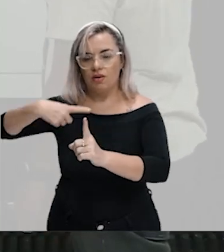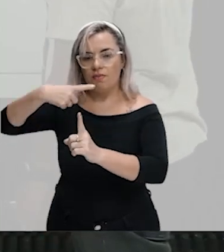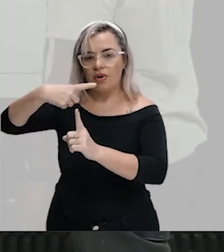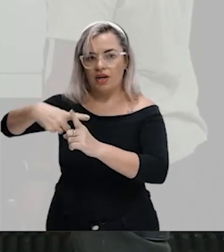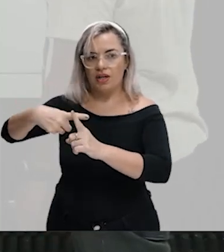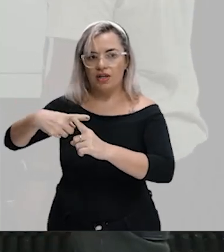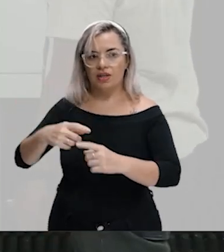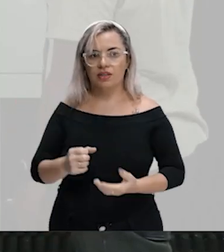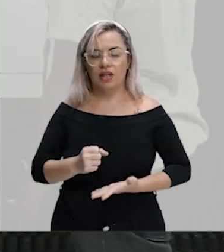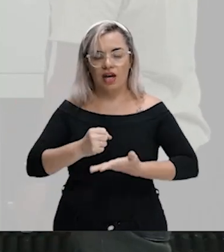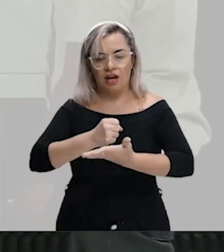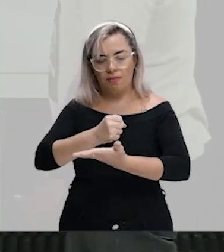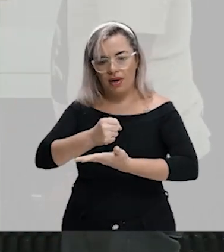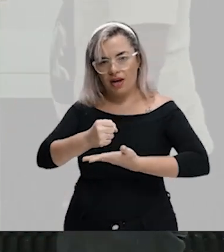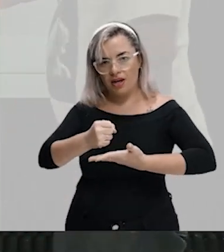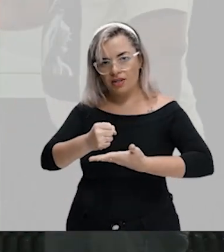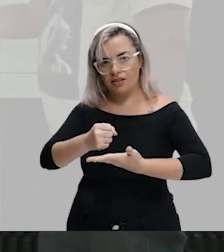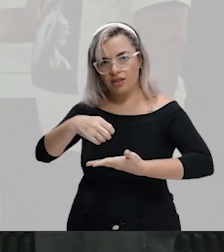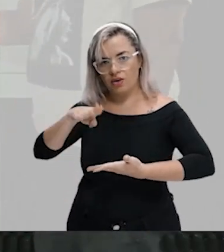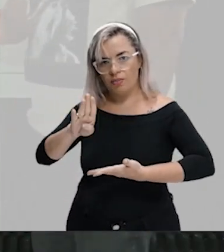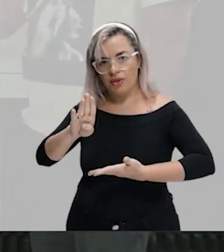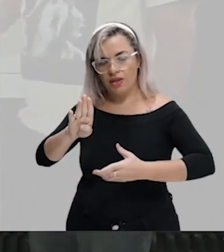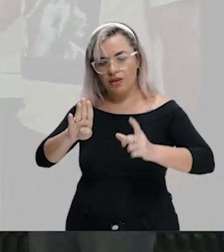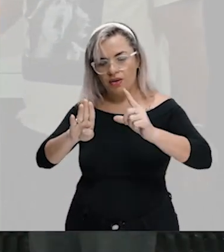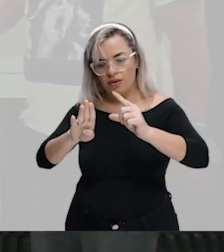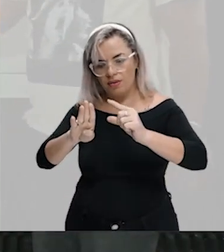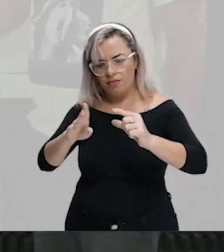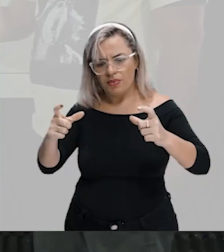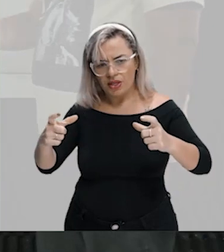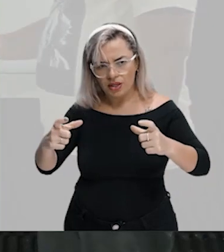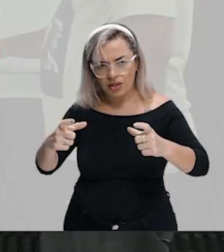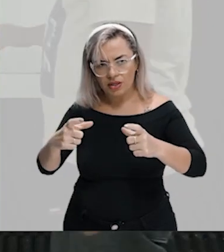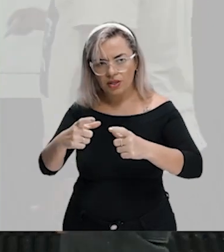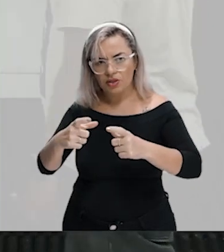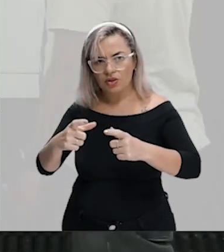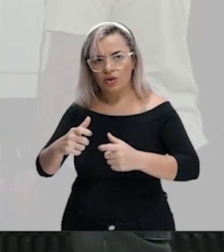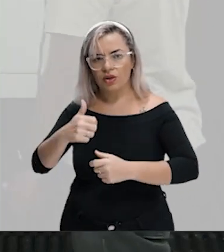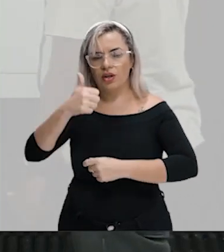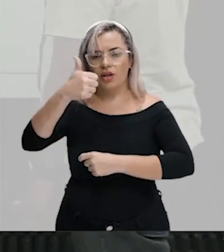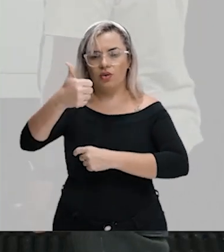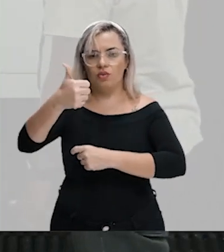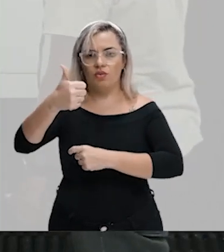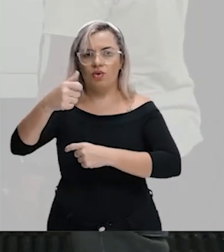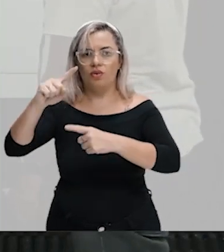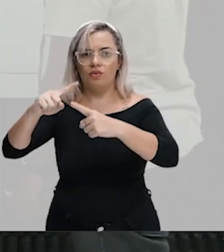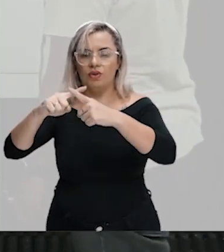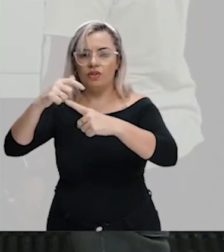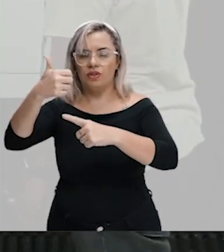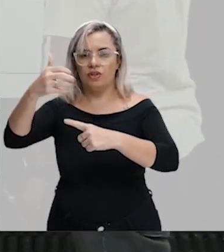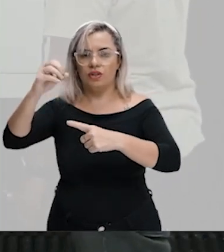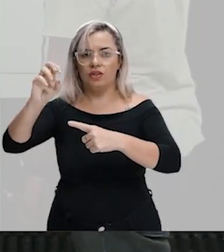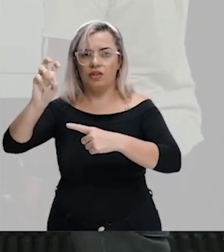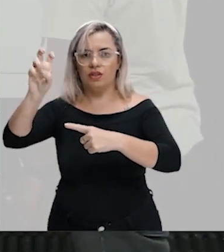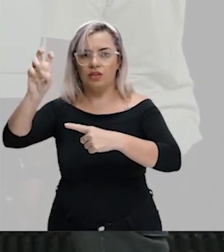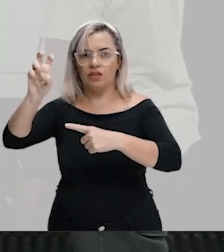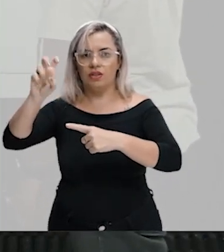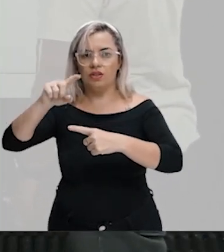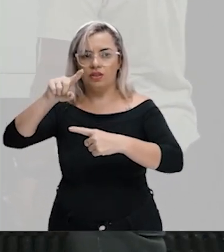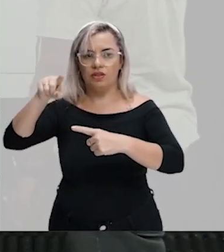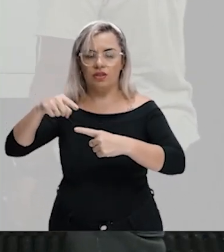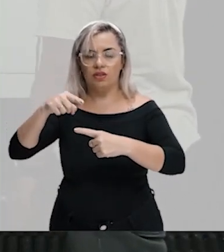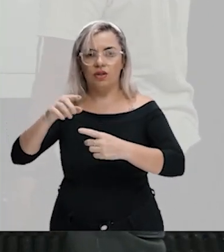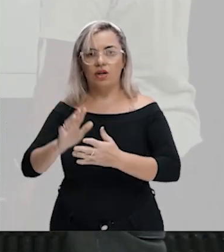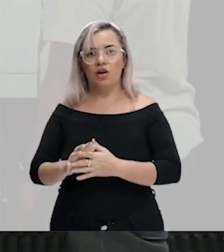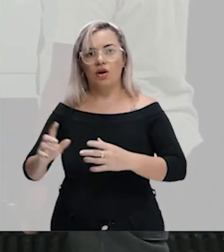né, isso multiplicado pela altura, que é 8 menos 4, né, que vai dar 4, vezes 10 a